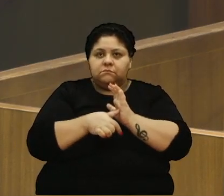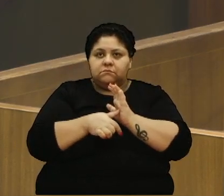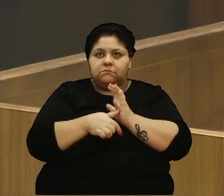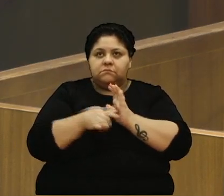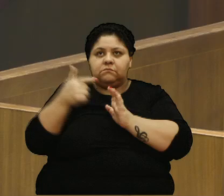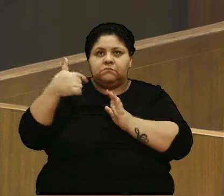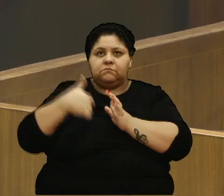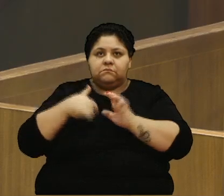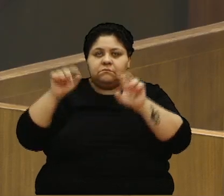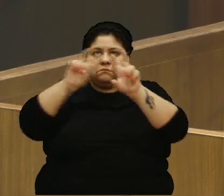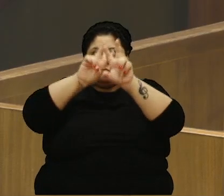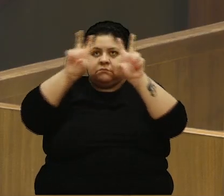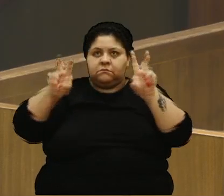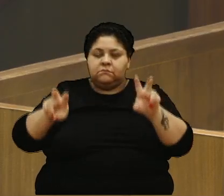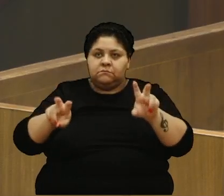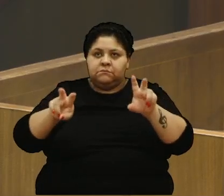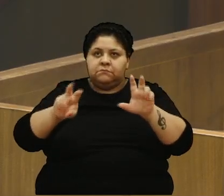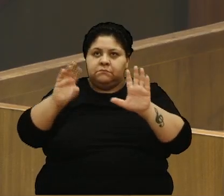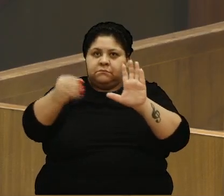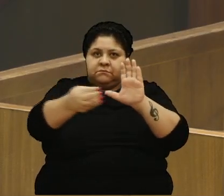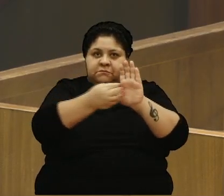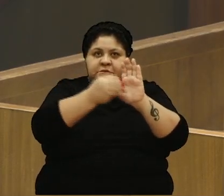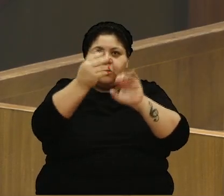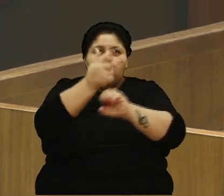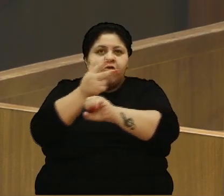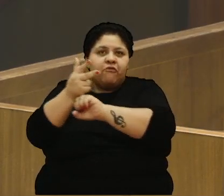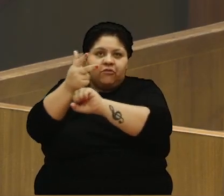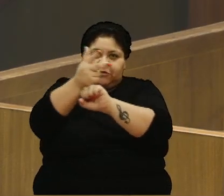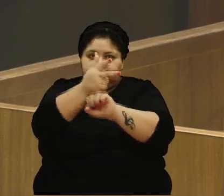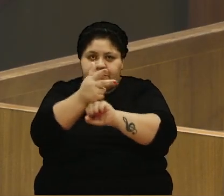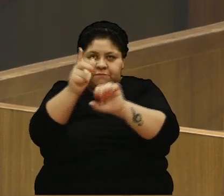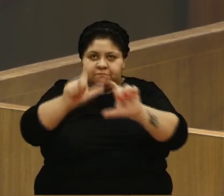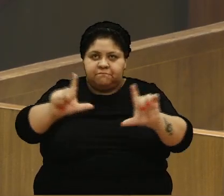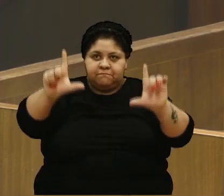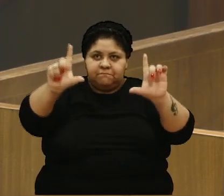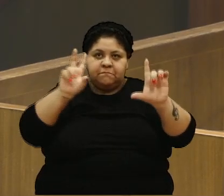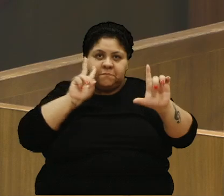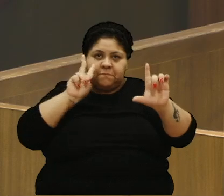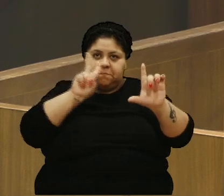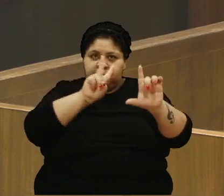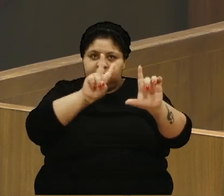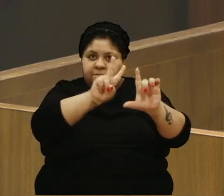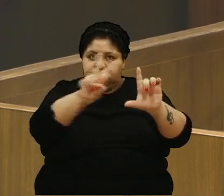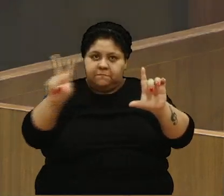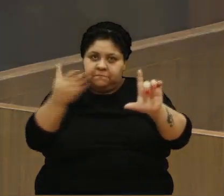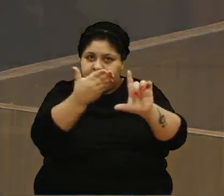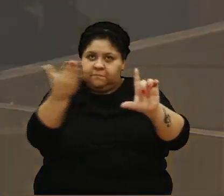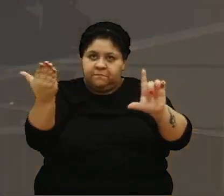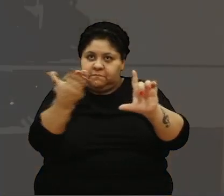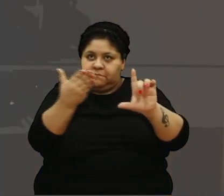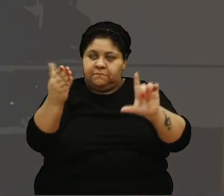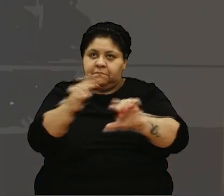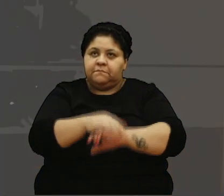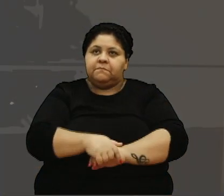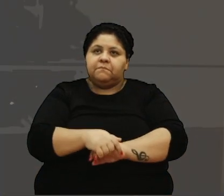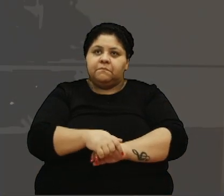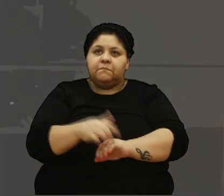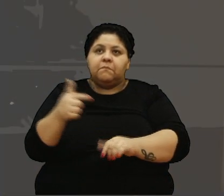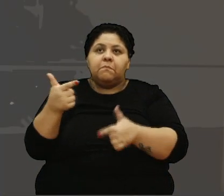meu assunto aqui, eu vou colocar um vídeo aqui na tela aqui para vocês. Pode colocar ali só para o pessoal entender o meu problema